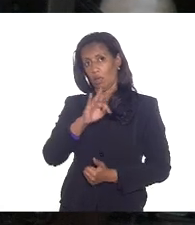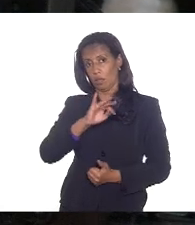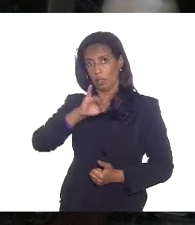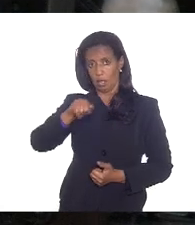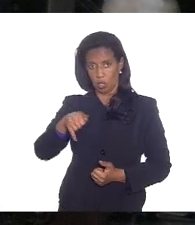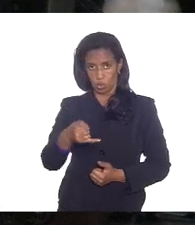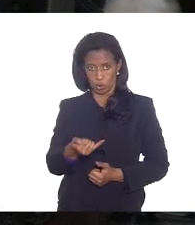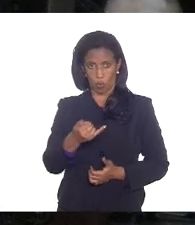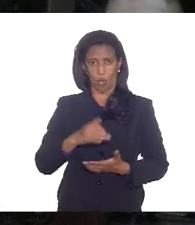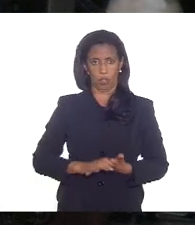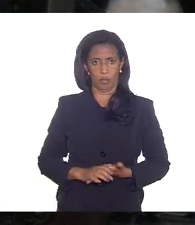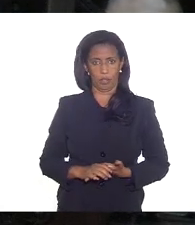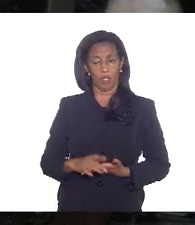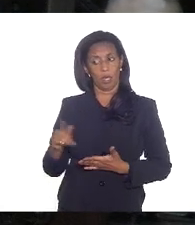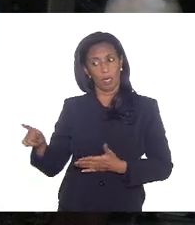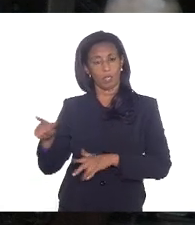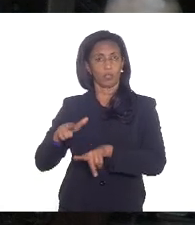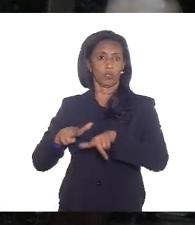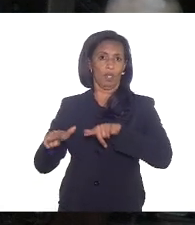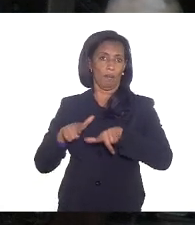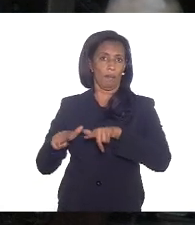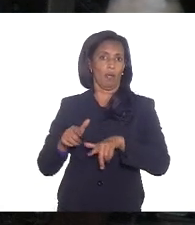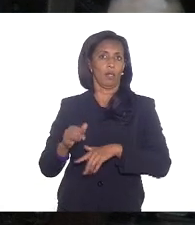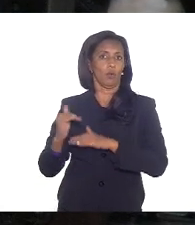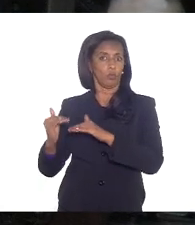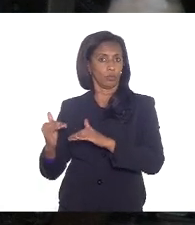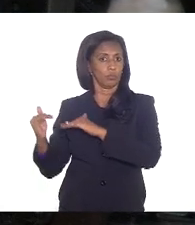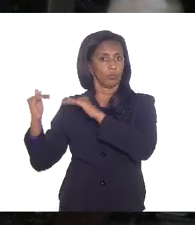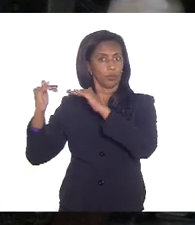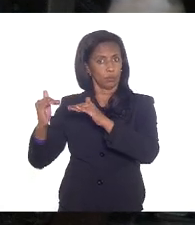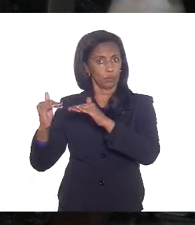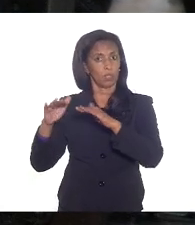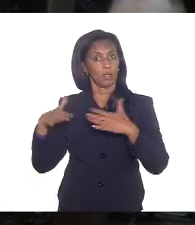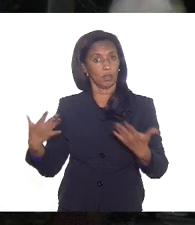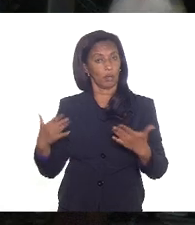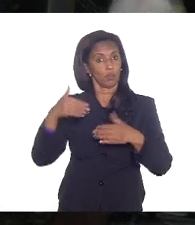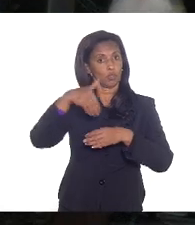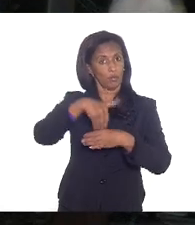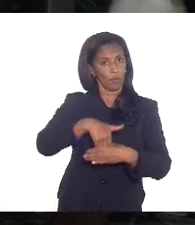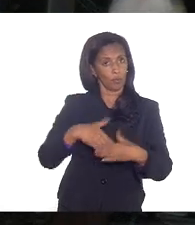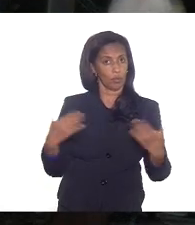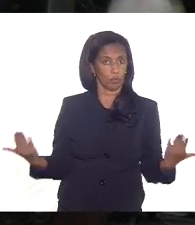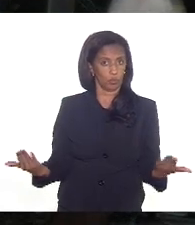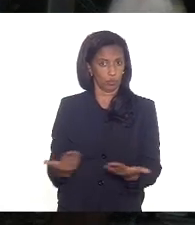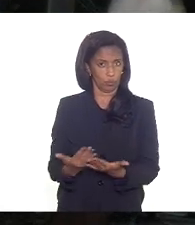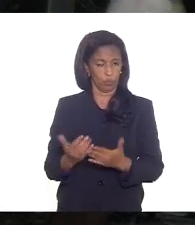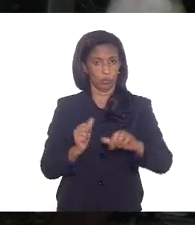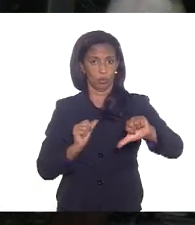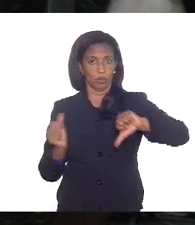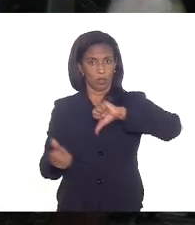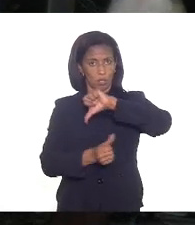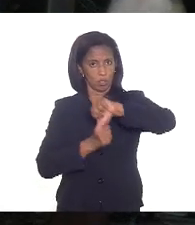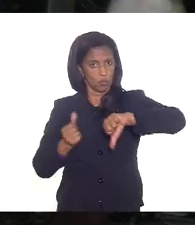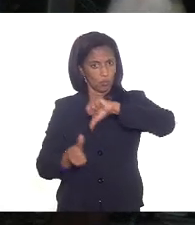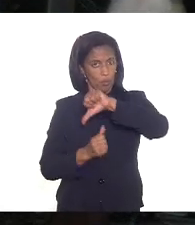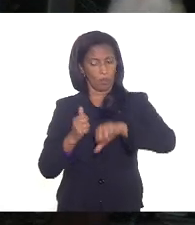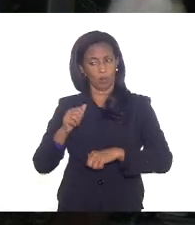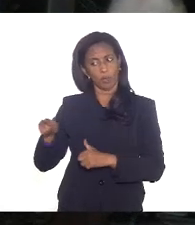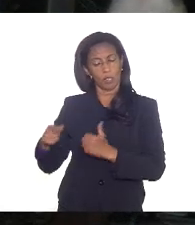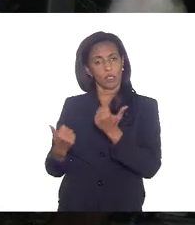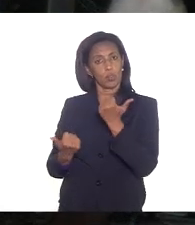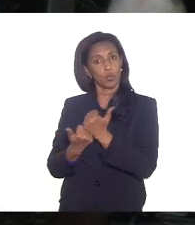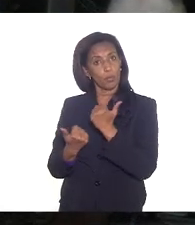eles funcionam como desembargadores então as sobre voltando hoje transformando esse juízes